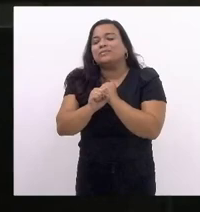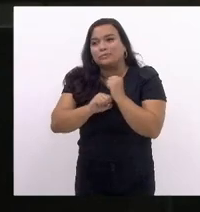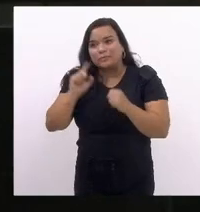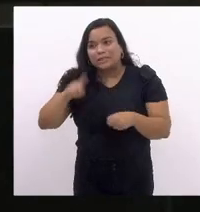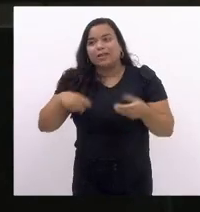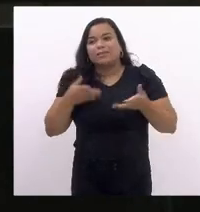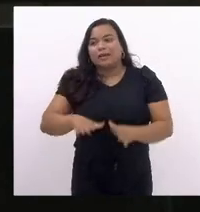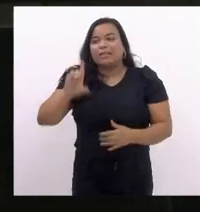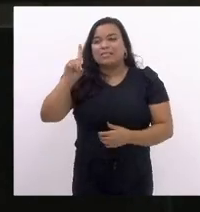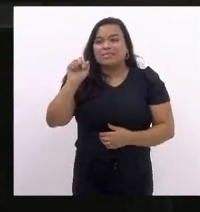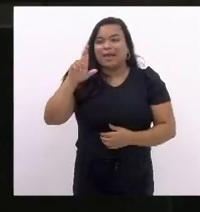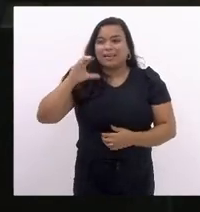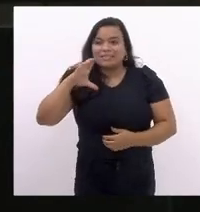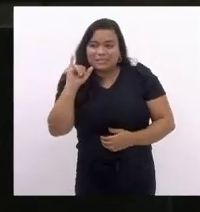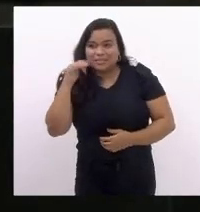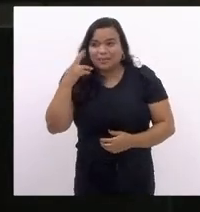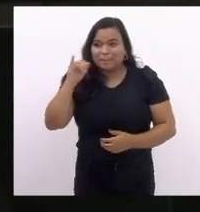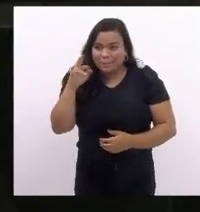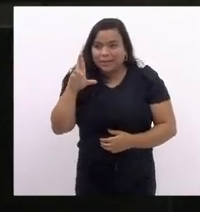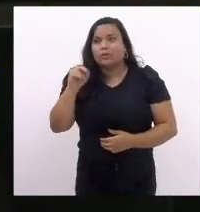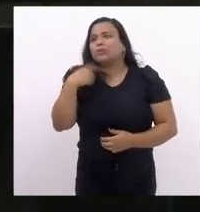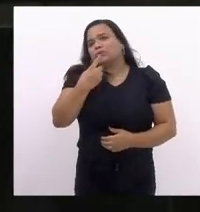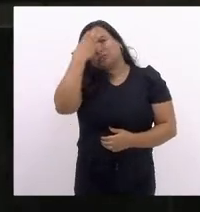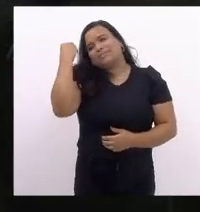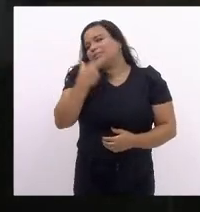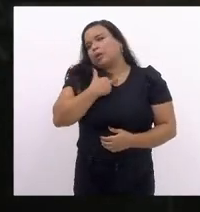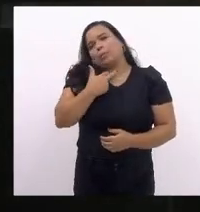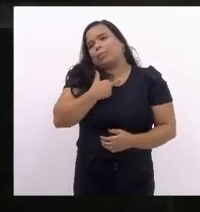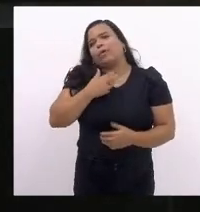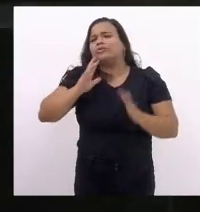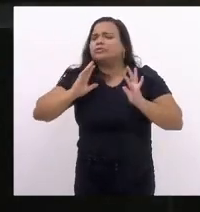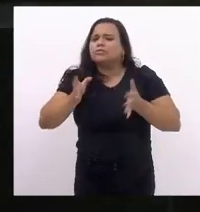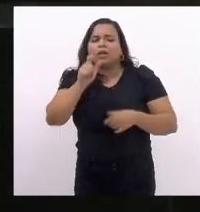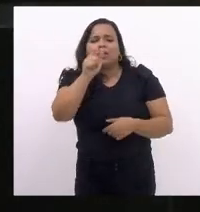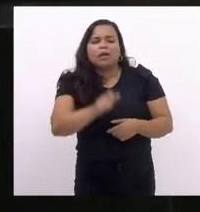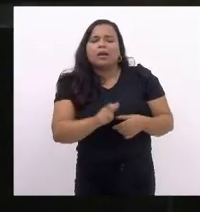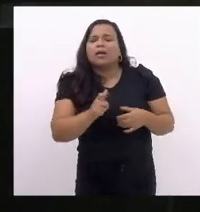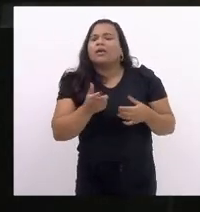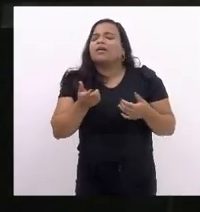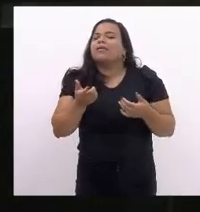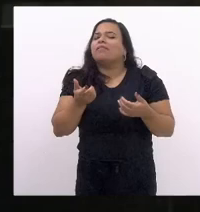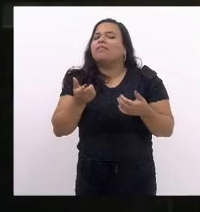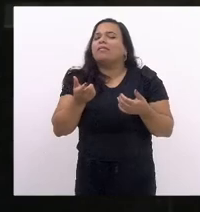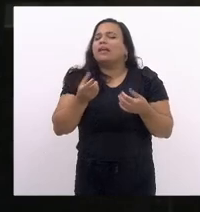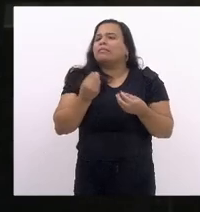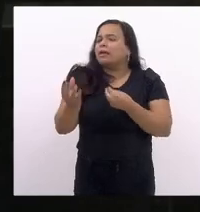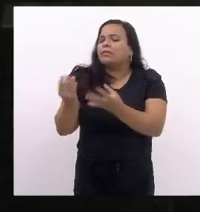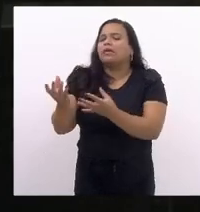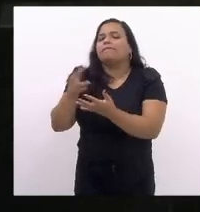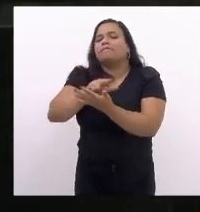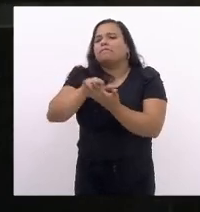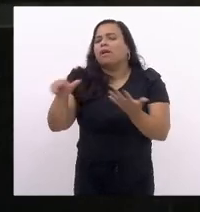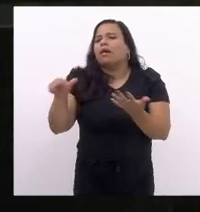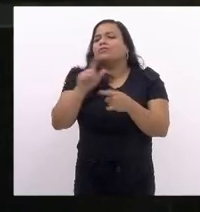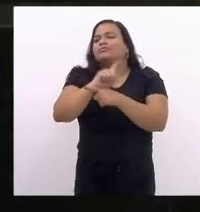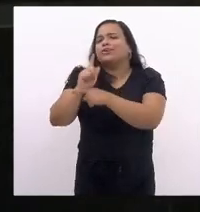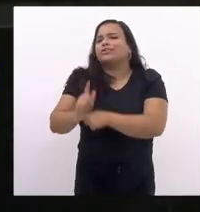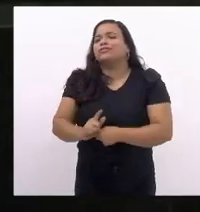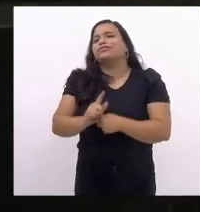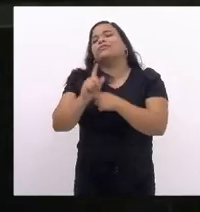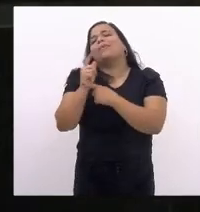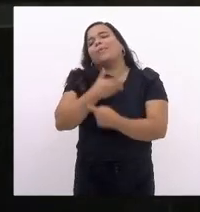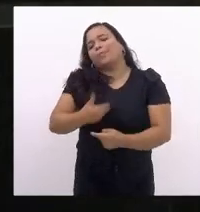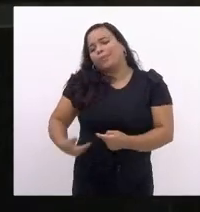obra importantíssima que ele deixou já no final de sua vida pública, como gestor público no Rio de Janeiro, que foi a criação da